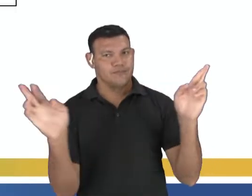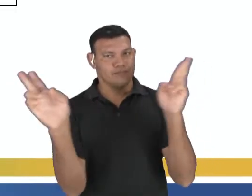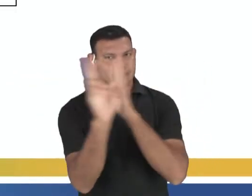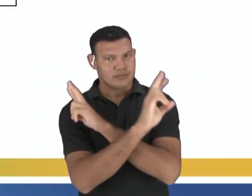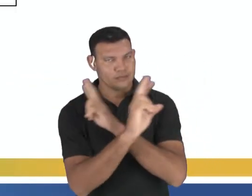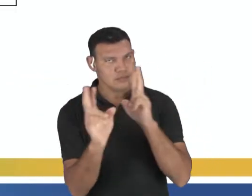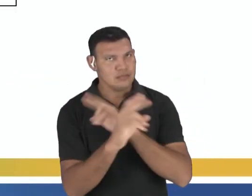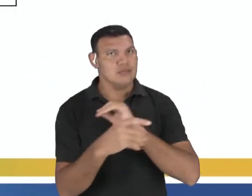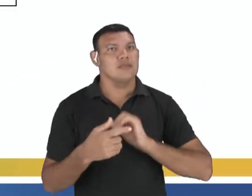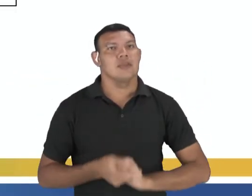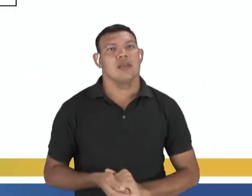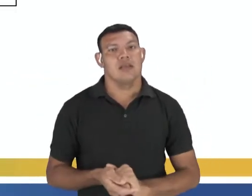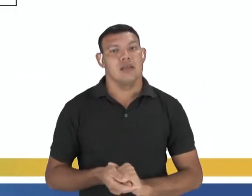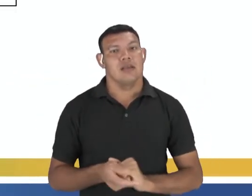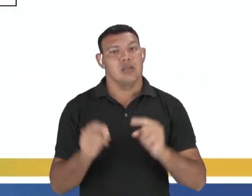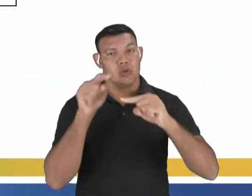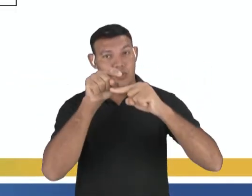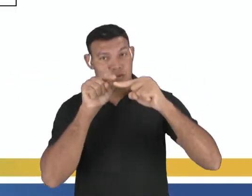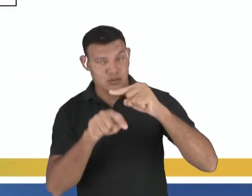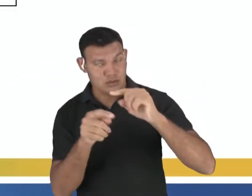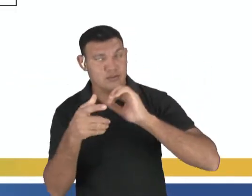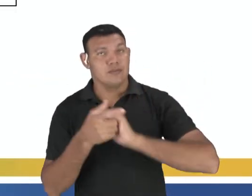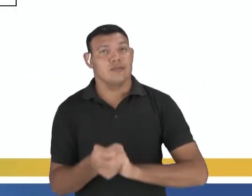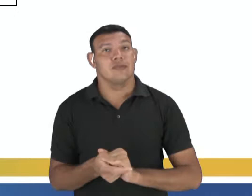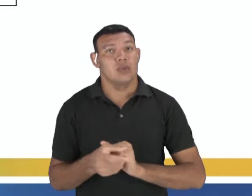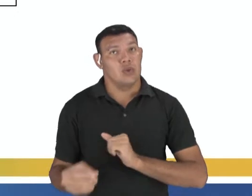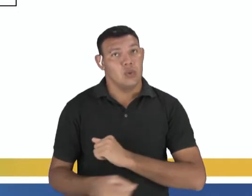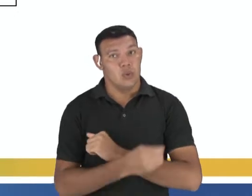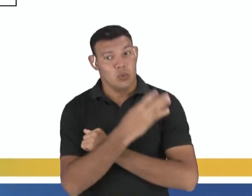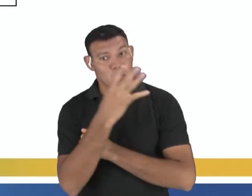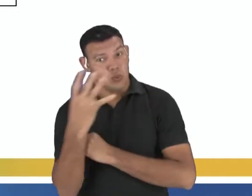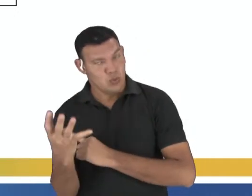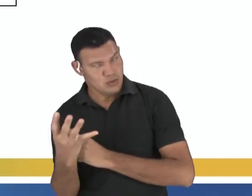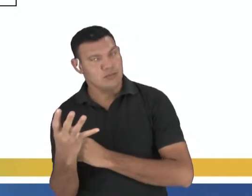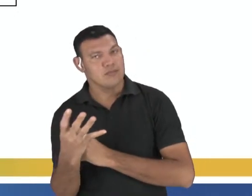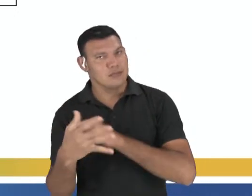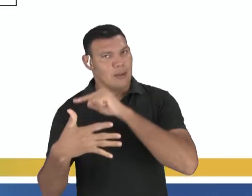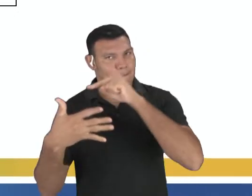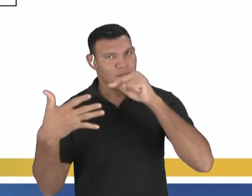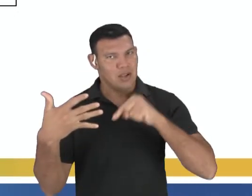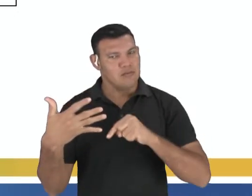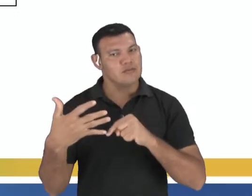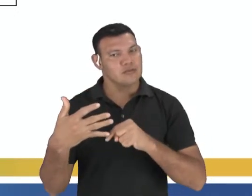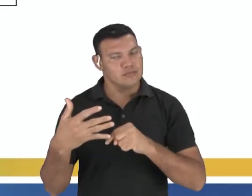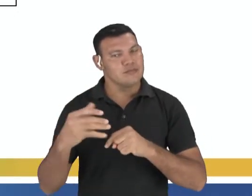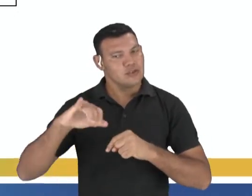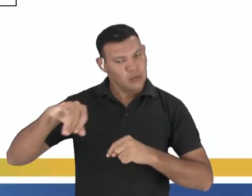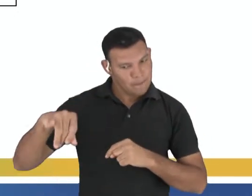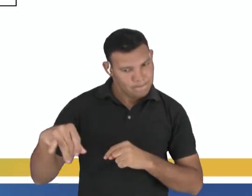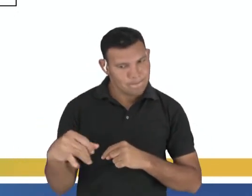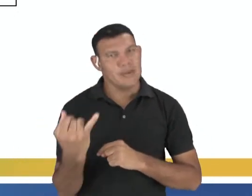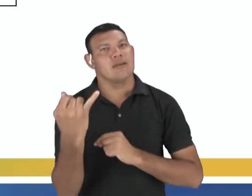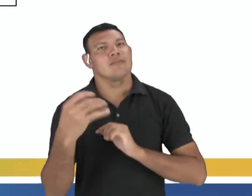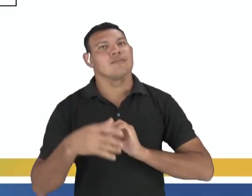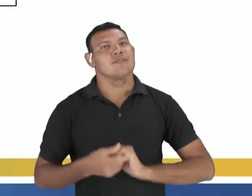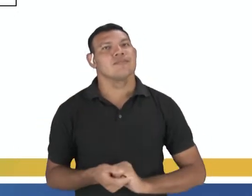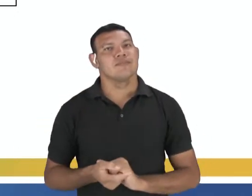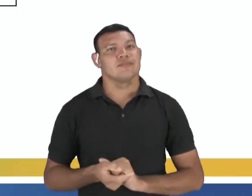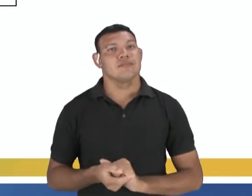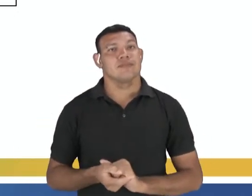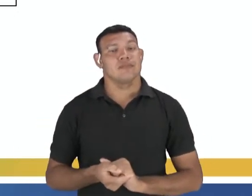Nós vamos fazer uma divisão. A gente vai dividir a quantidade de elementos do evento favorável, que é o nosso N de